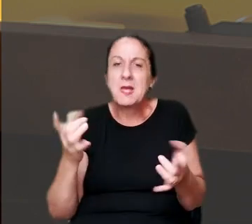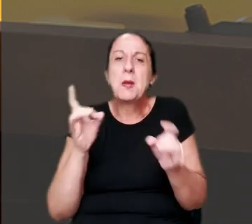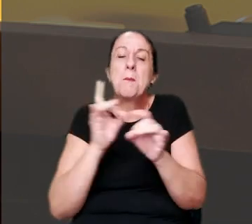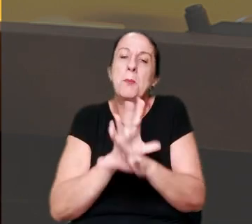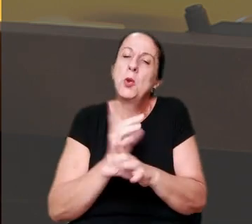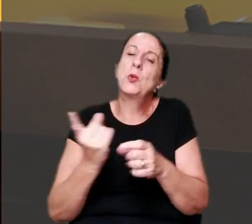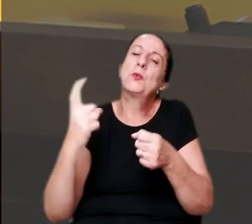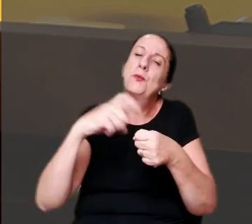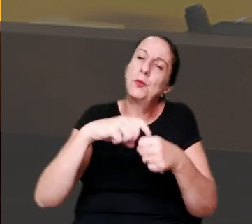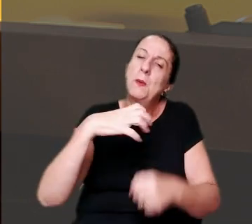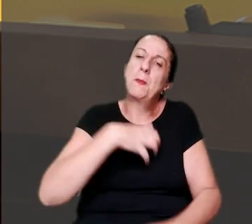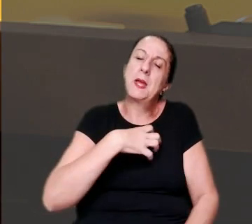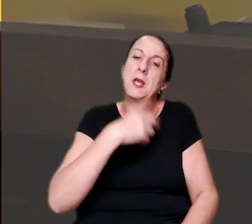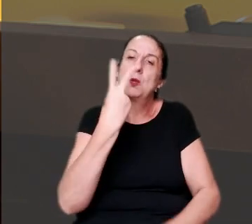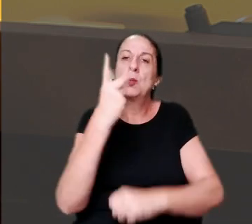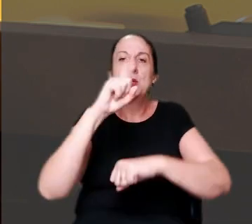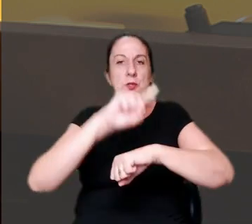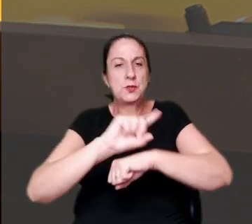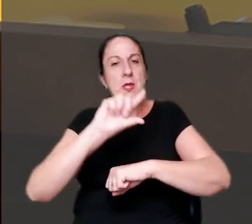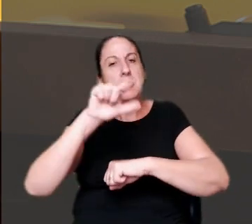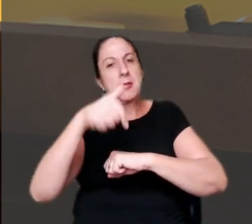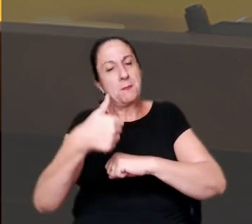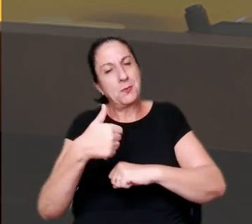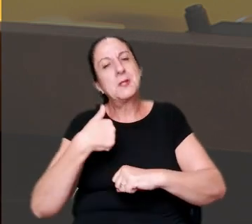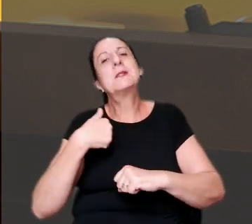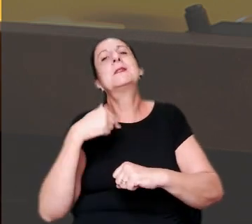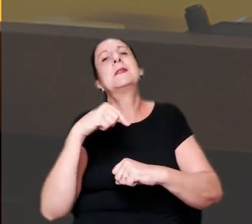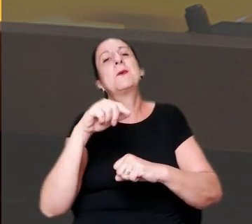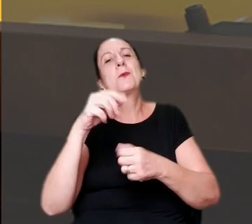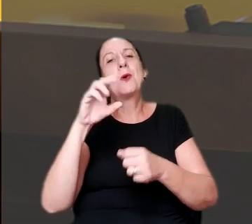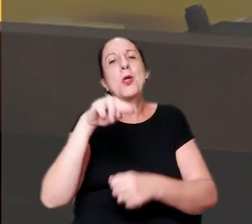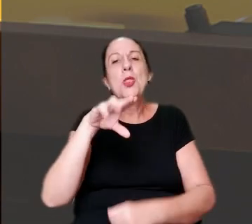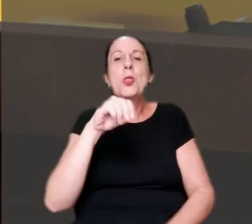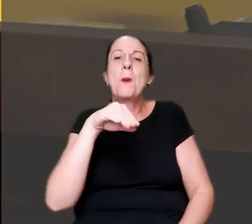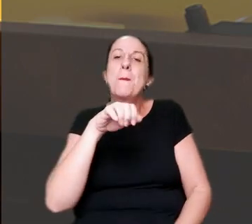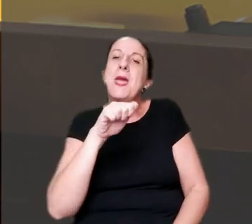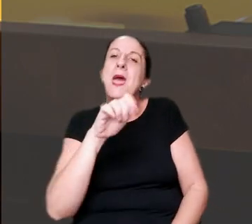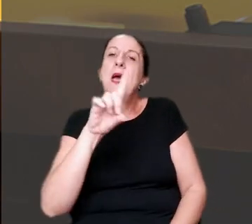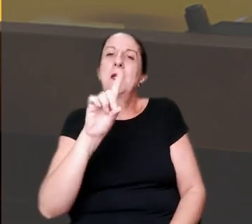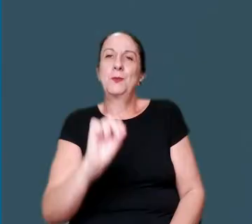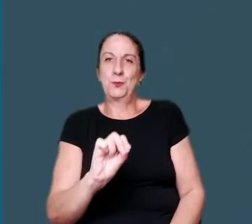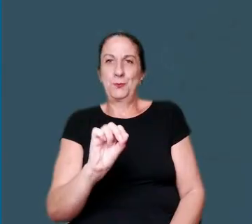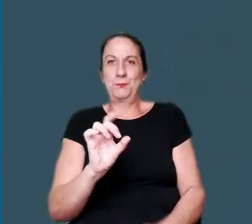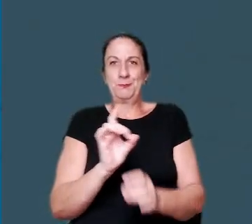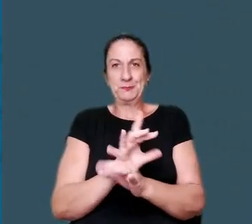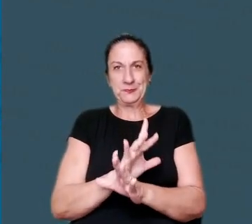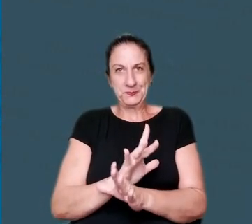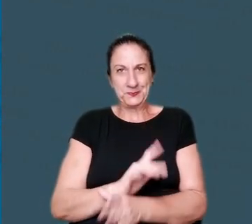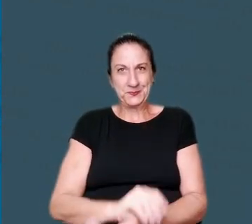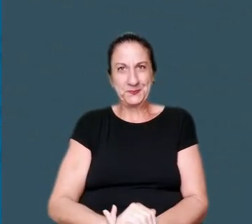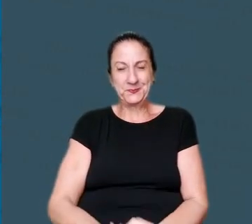estava pensando nisso. Pronto, eu voltei para a Bahia, 2 dias depois saiu a minha nomeação.